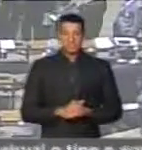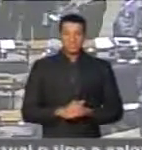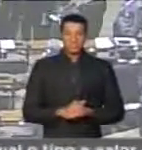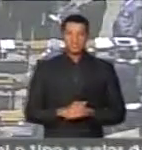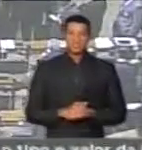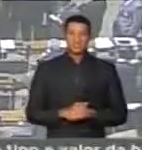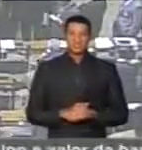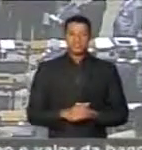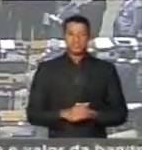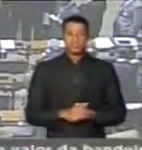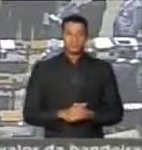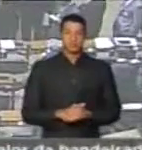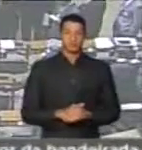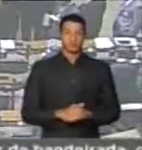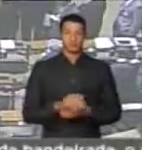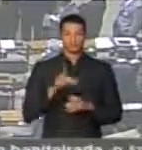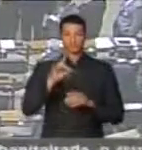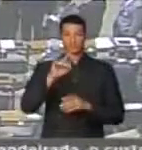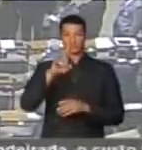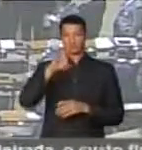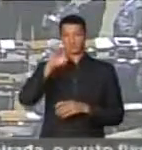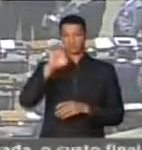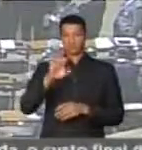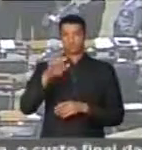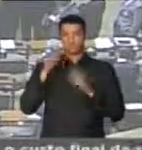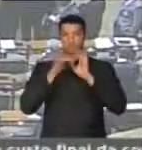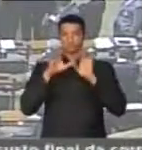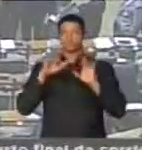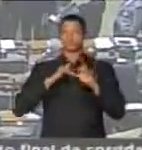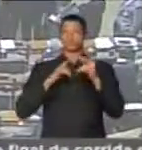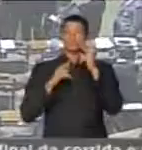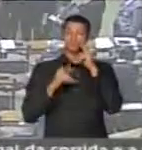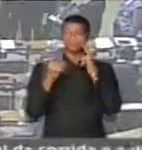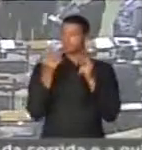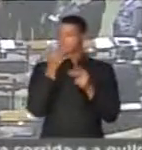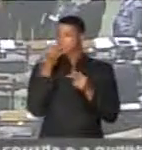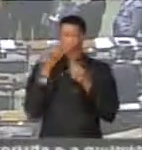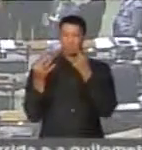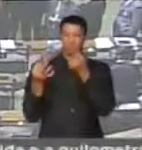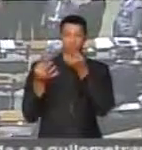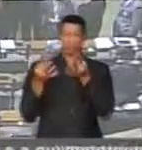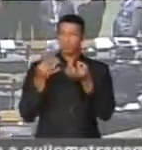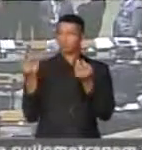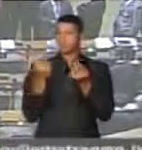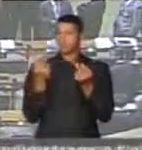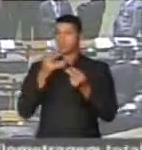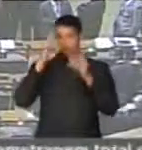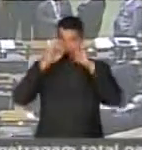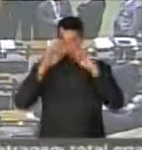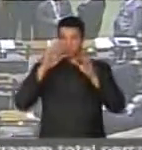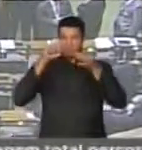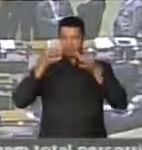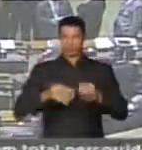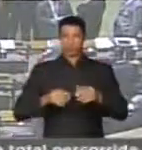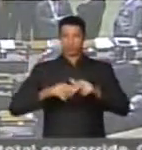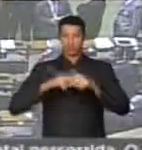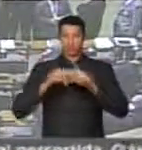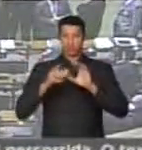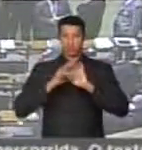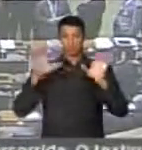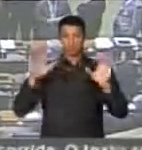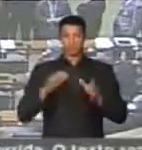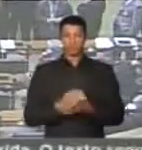presidente. Como obrigado, vota, presidente. A Rede Libera tem as duas visões da bancada, as duas respeitáveis, sérias, fundamentadas, portanto a Rede